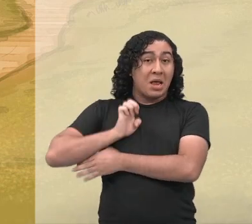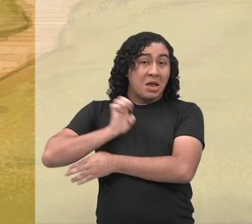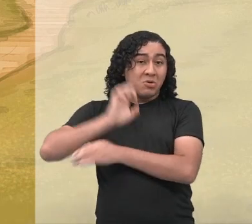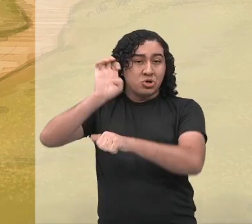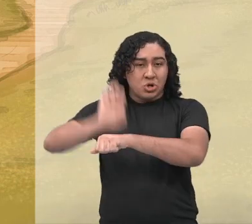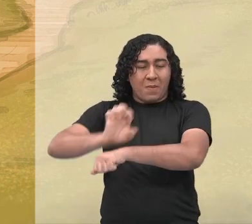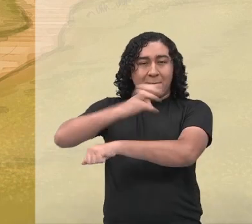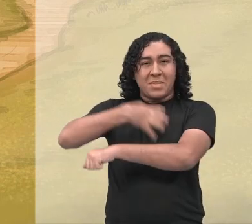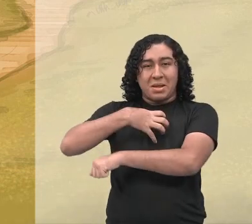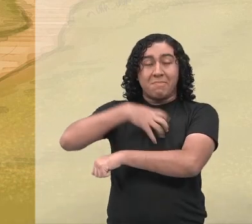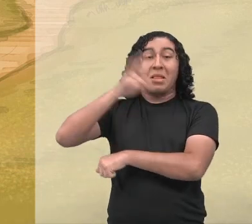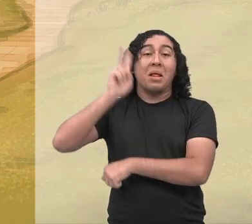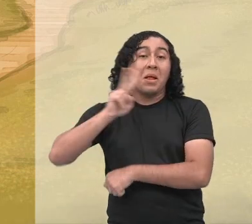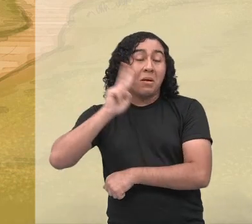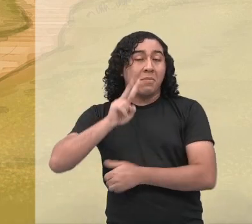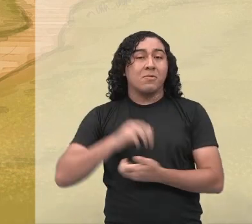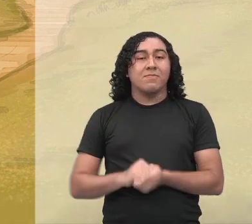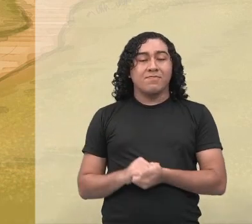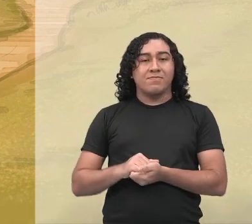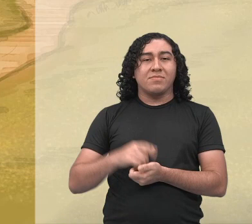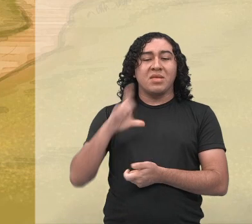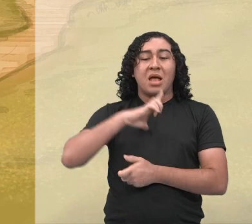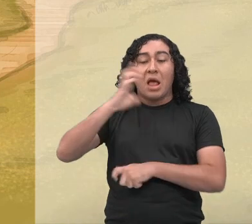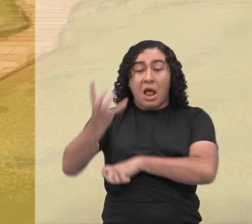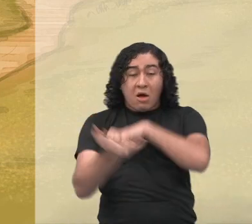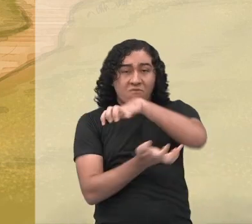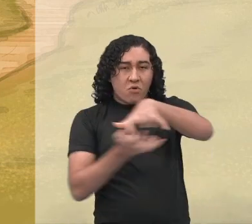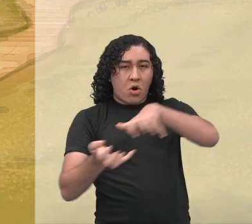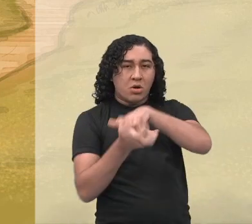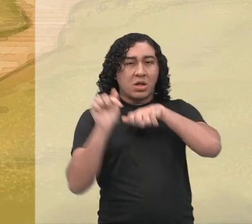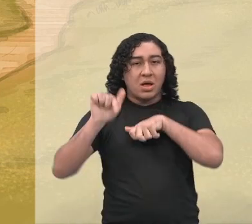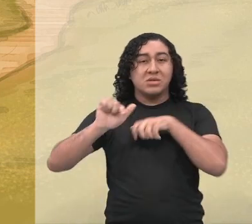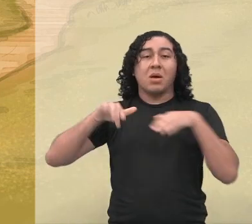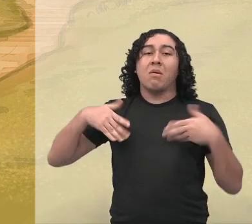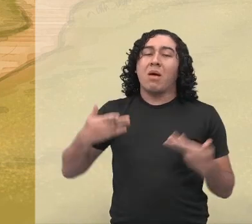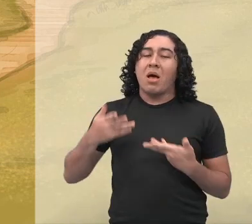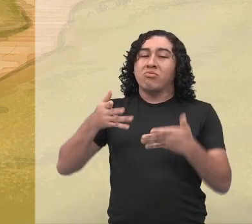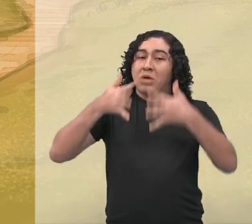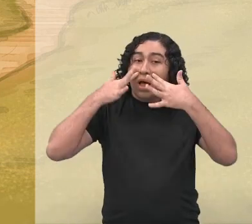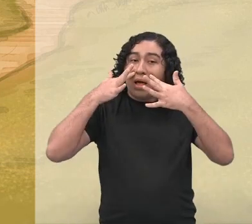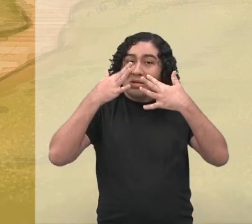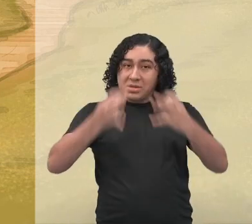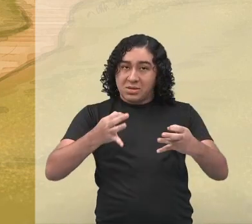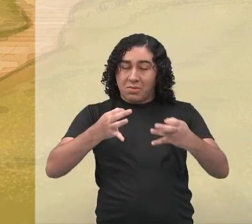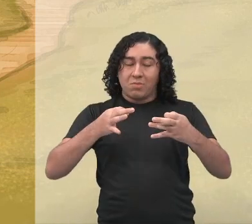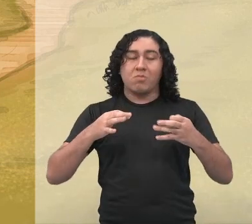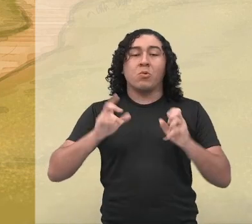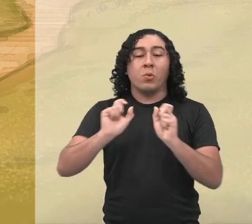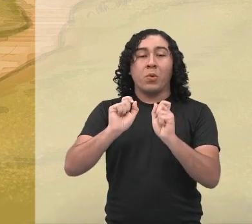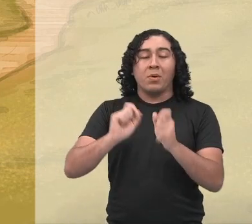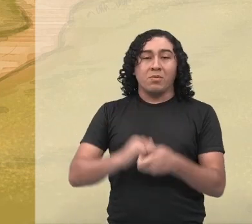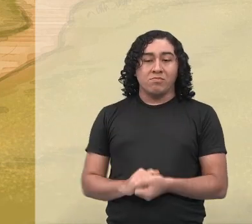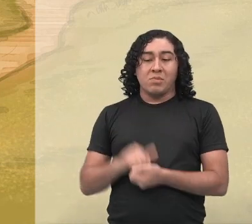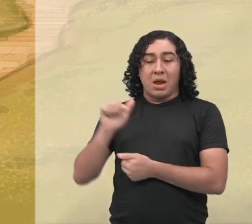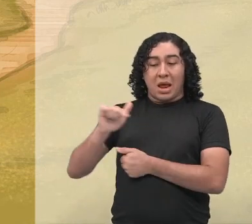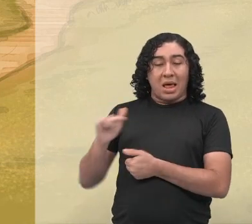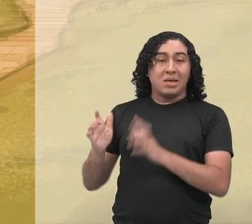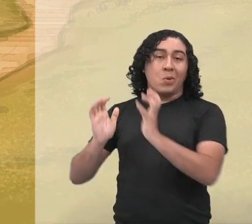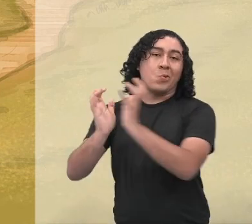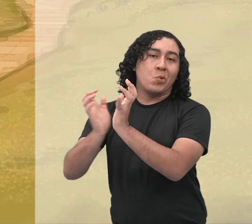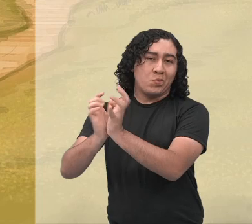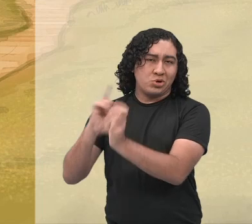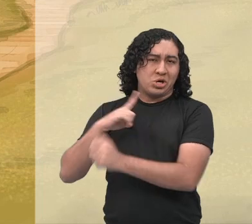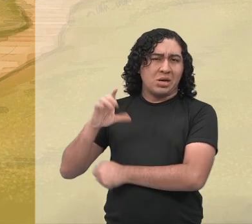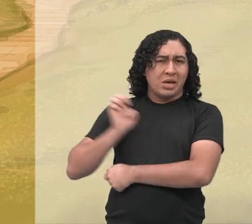Lembrando que quem está se revoltando na Sabinada, galera, só prestar atenção, era justamente a classe mais abastada,